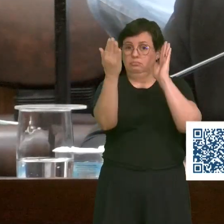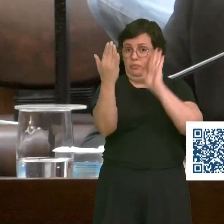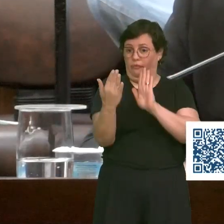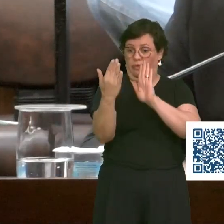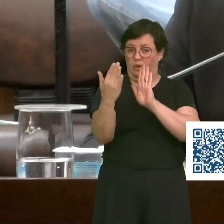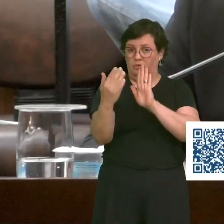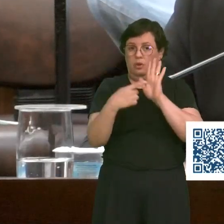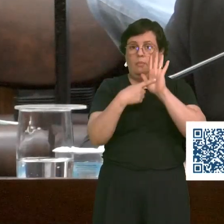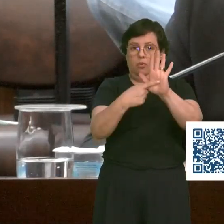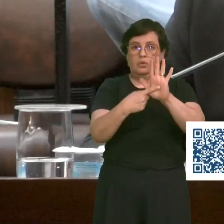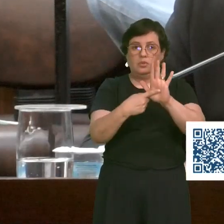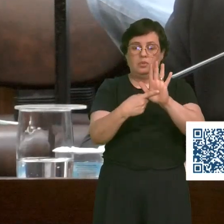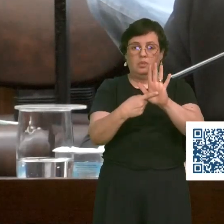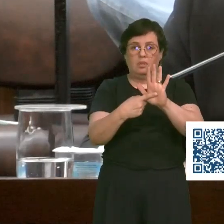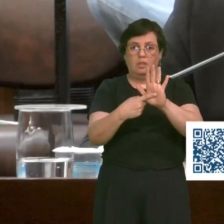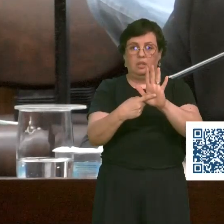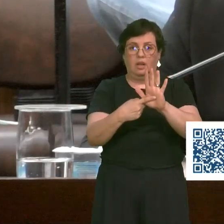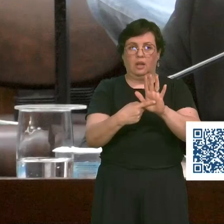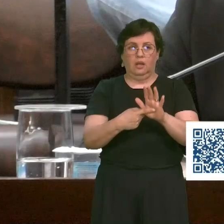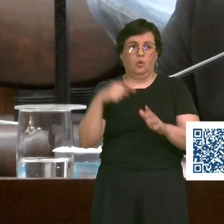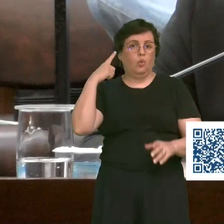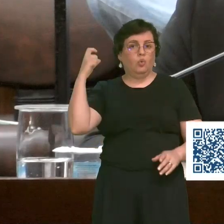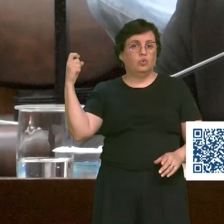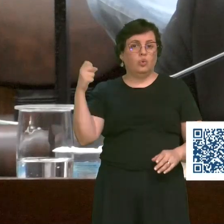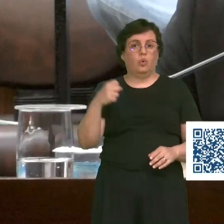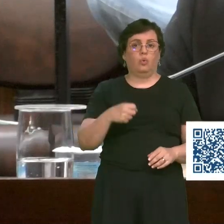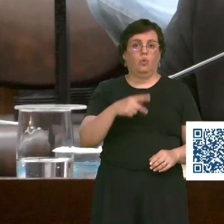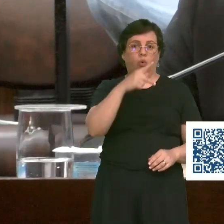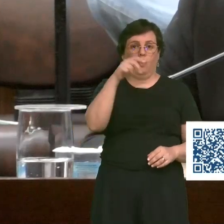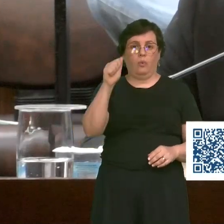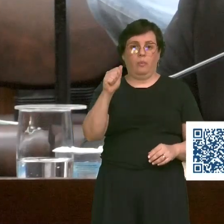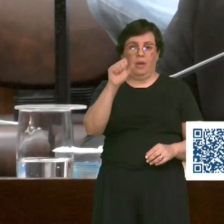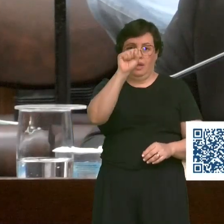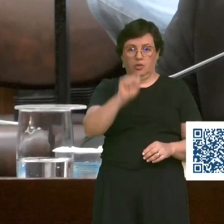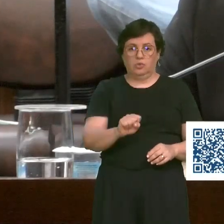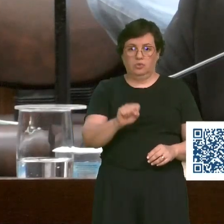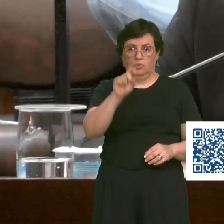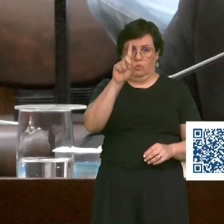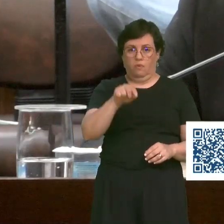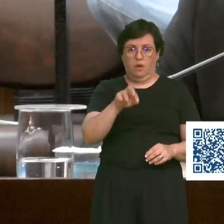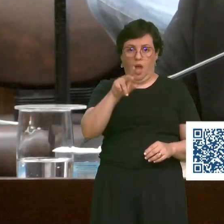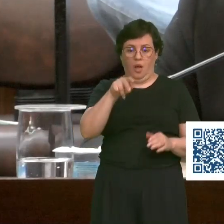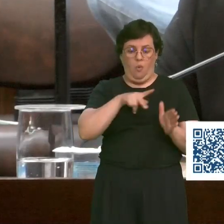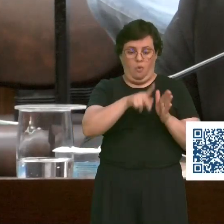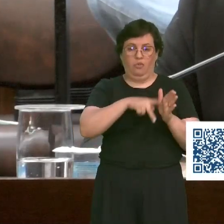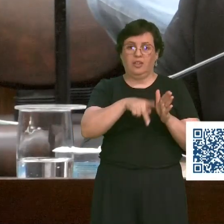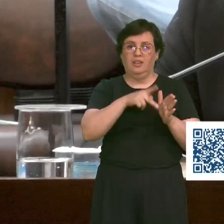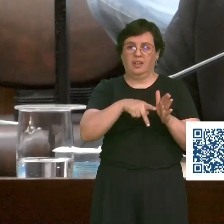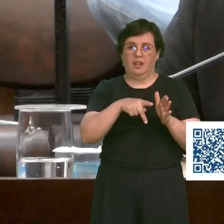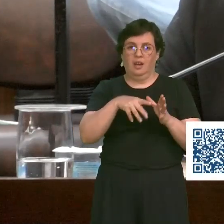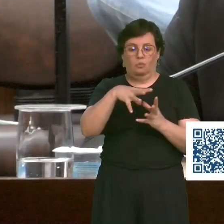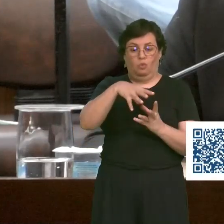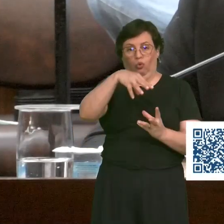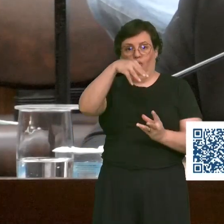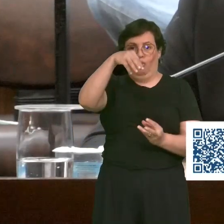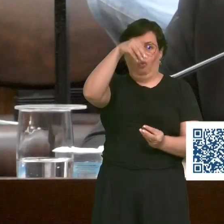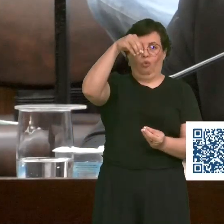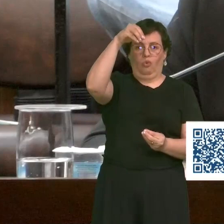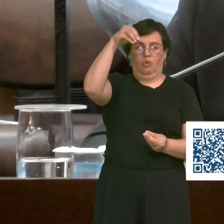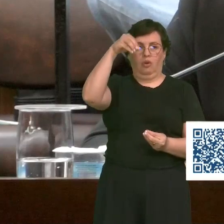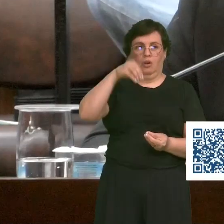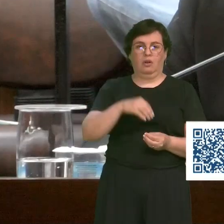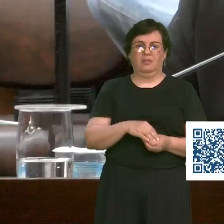mostrei áudio para ele aquele pé azul que é um trem fantasma acho que é o pior lugar da administração